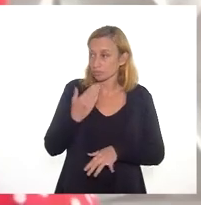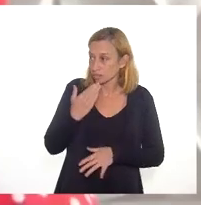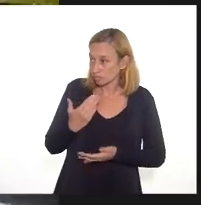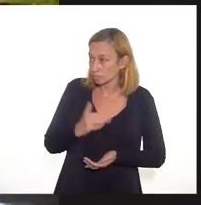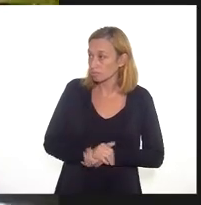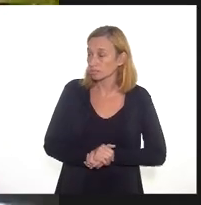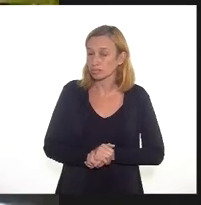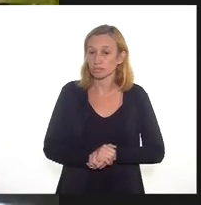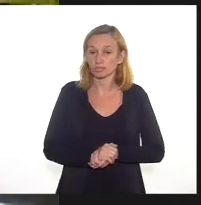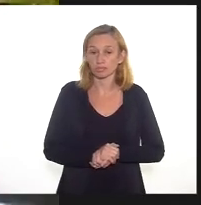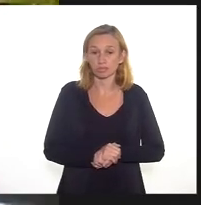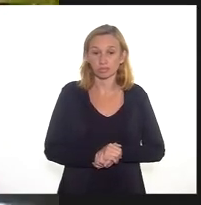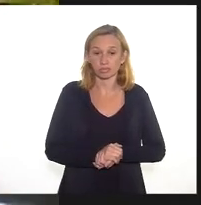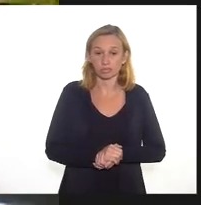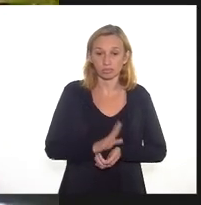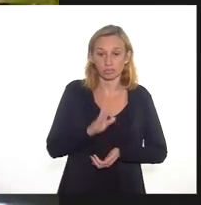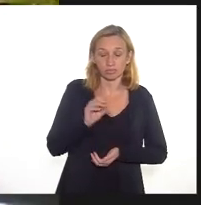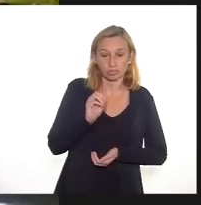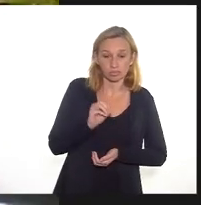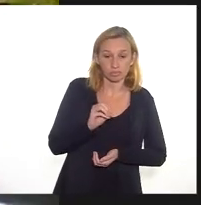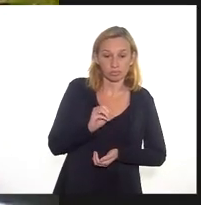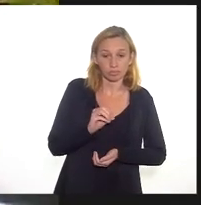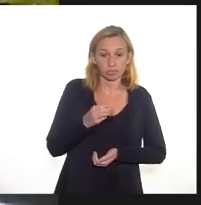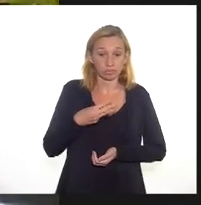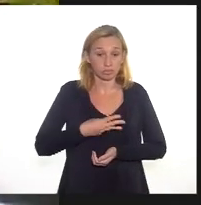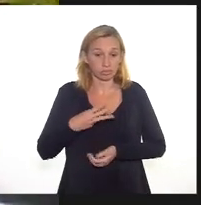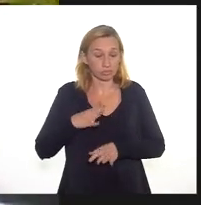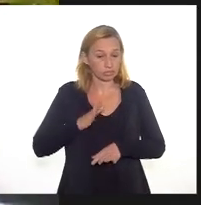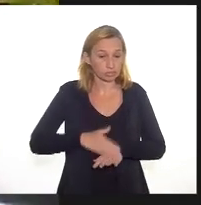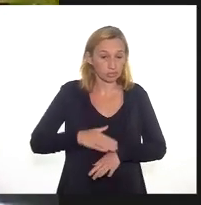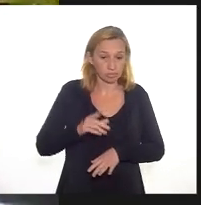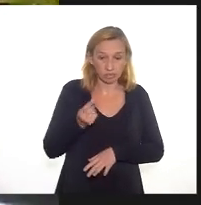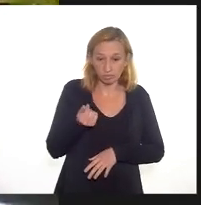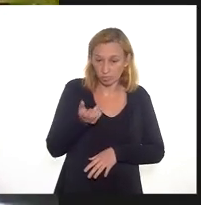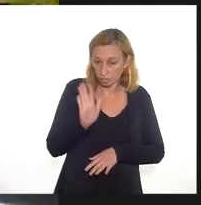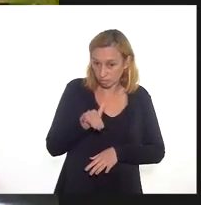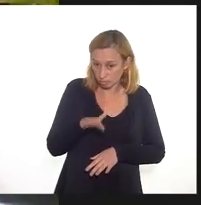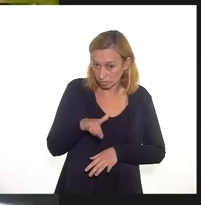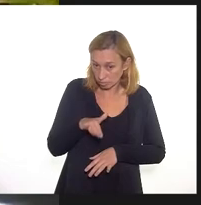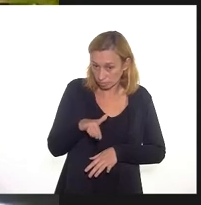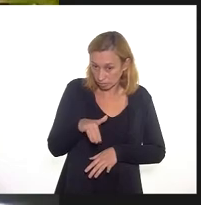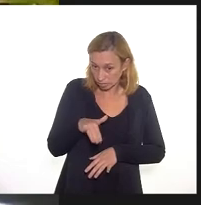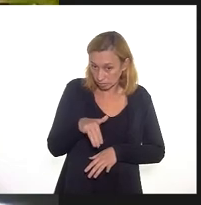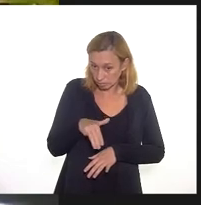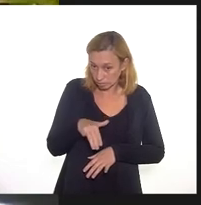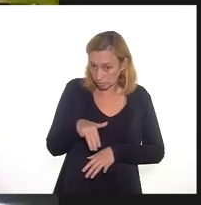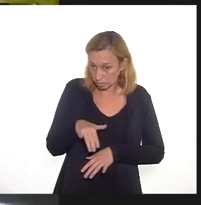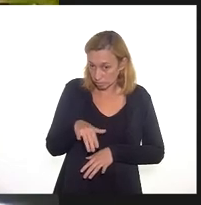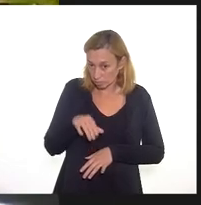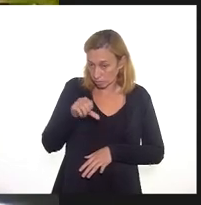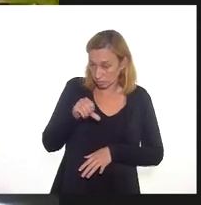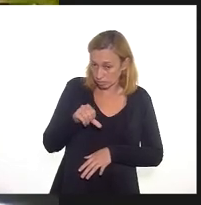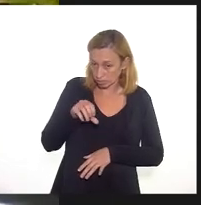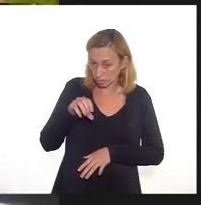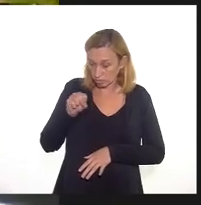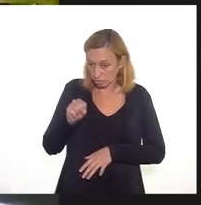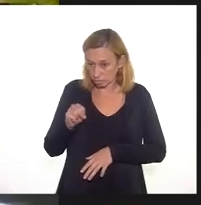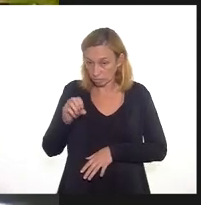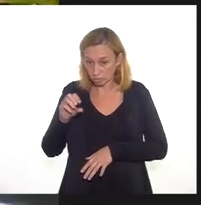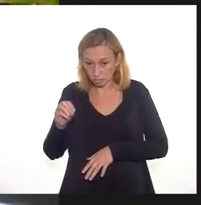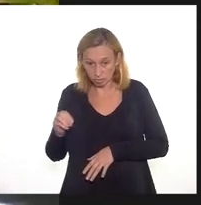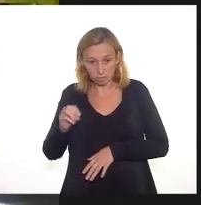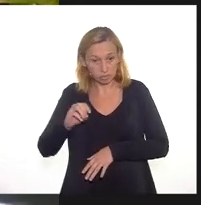não. O Bloco 3, que era o mais barato da outorga mínima de 908